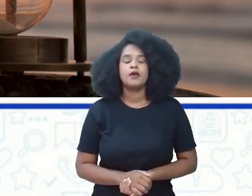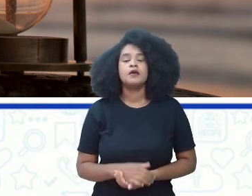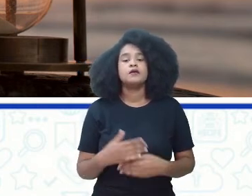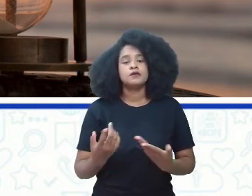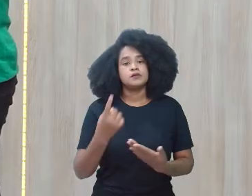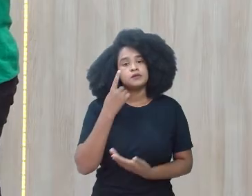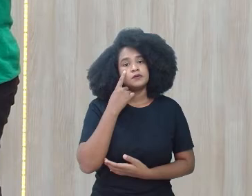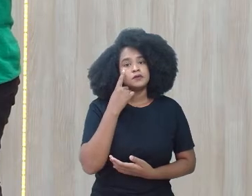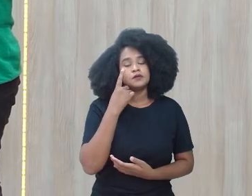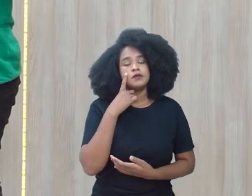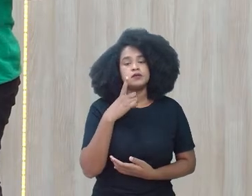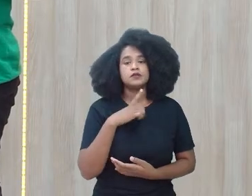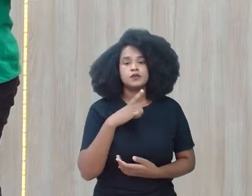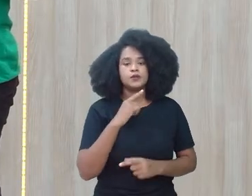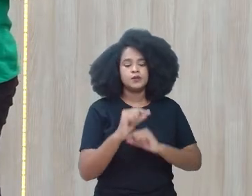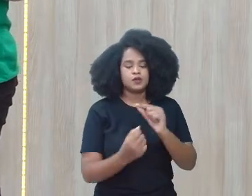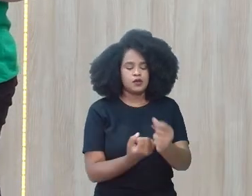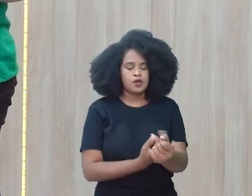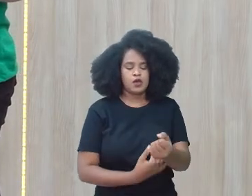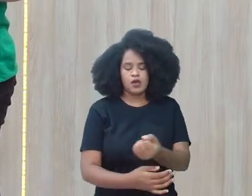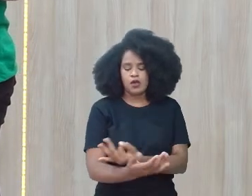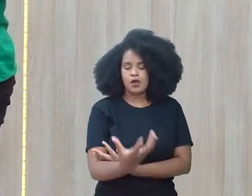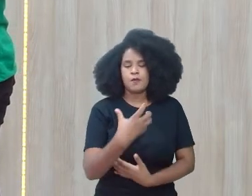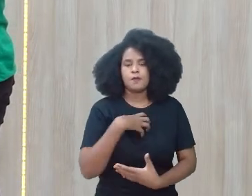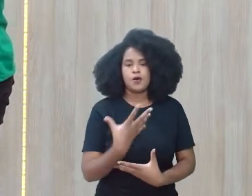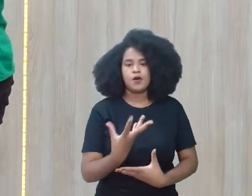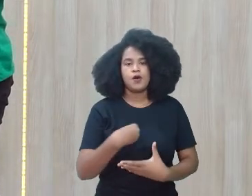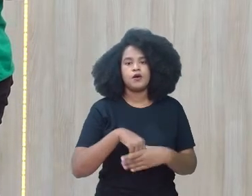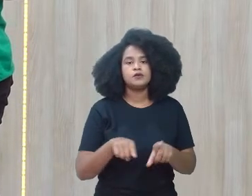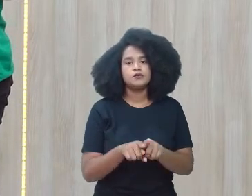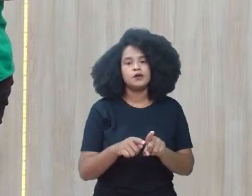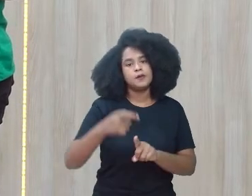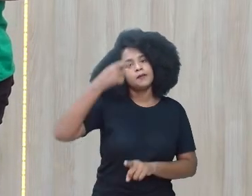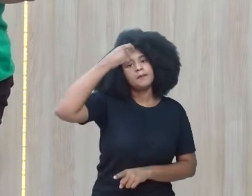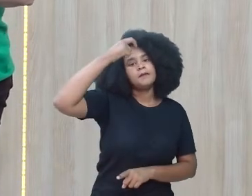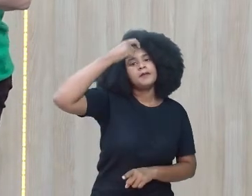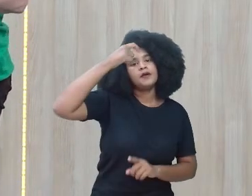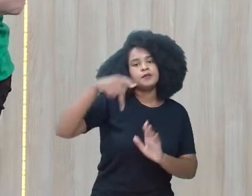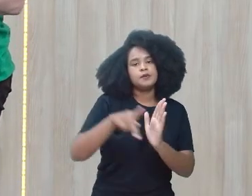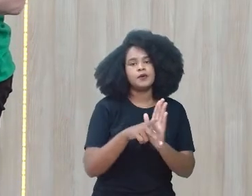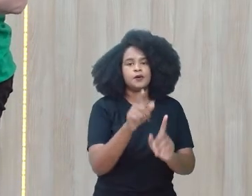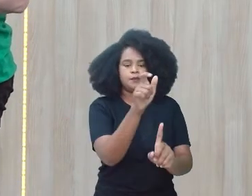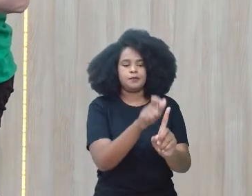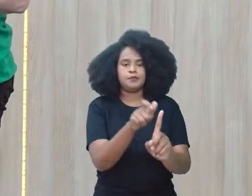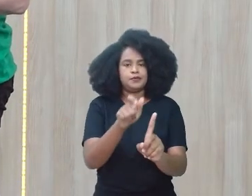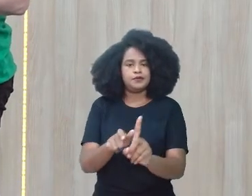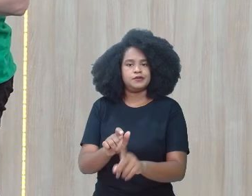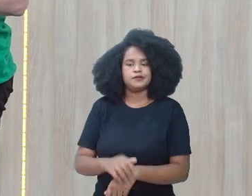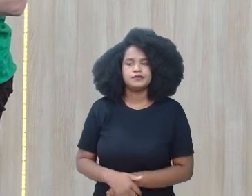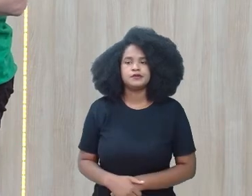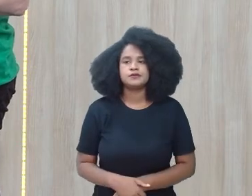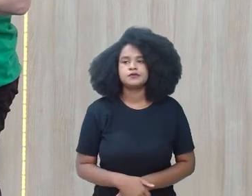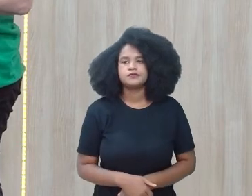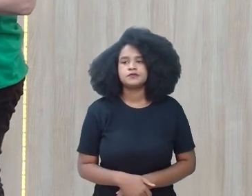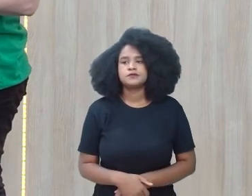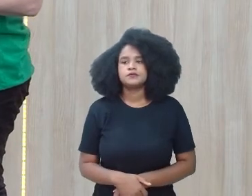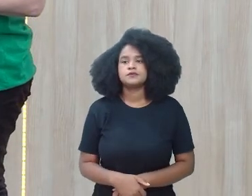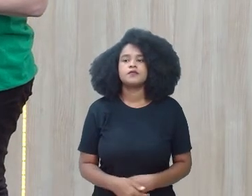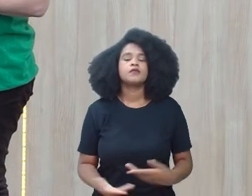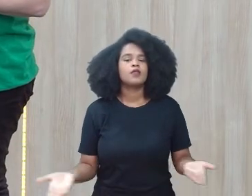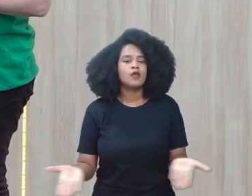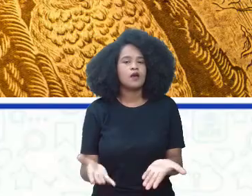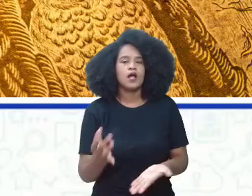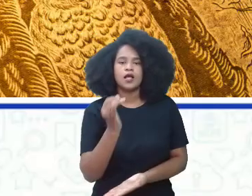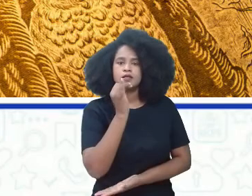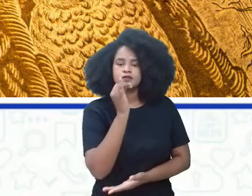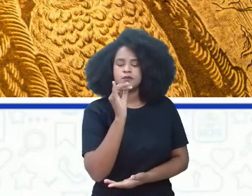Então, envolve o que? Emoções, não é? Todo o estado psicológico dos personagens. Vamos ver